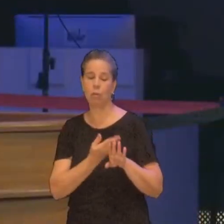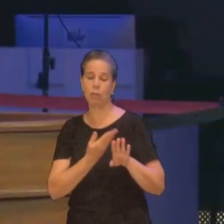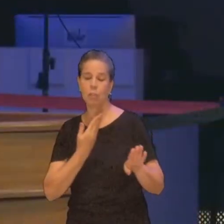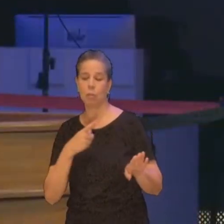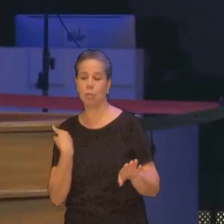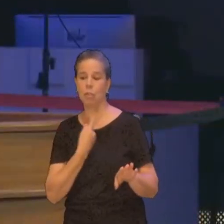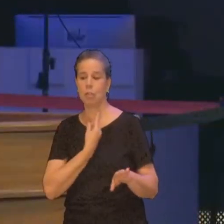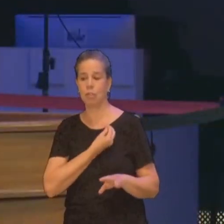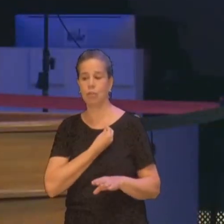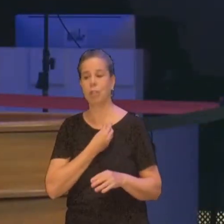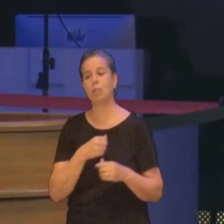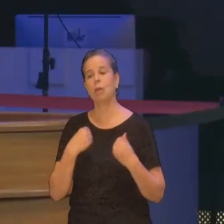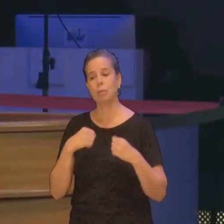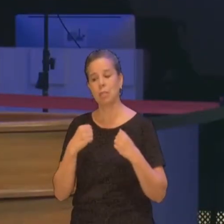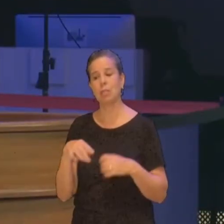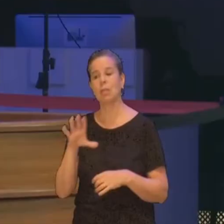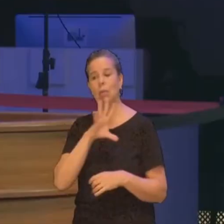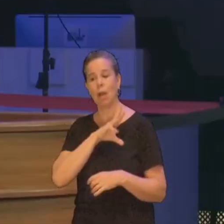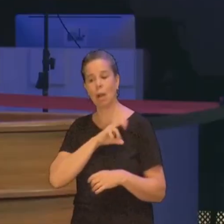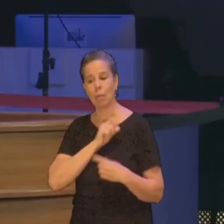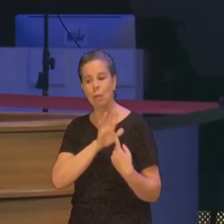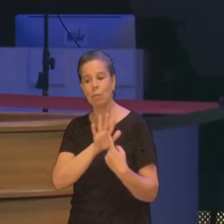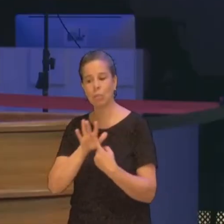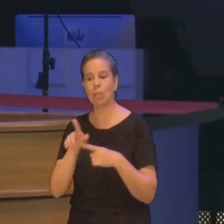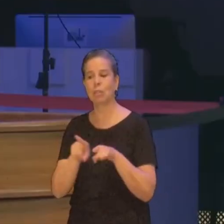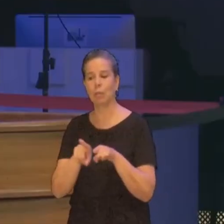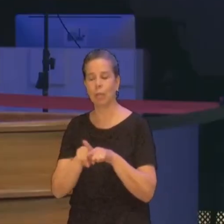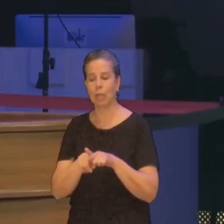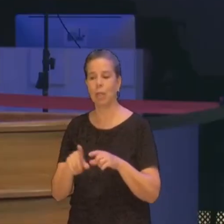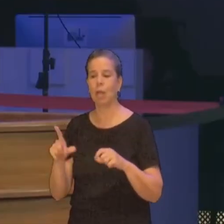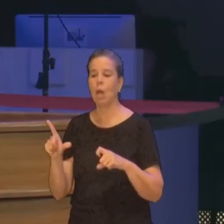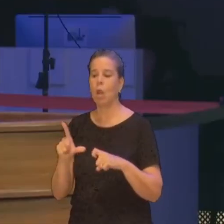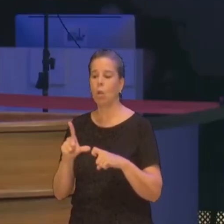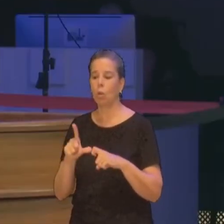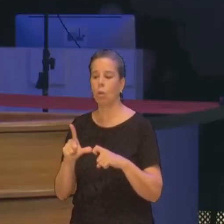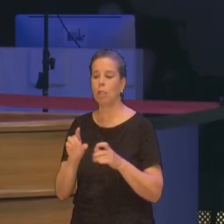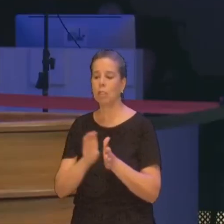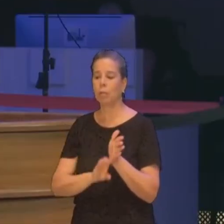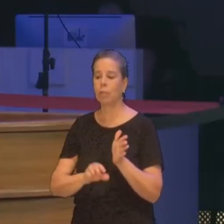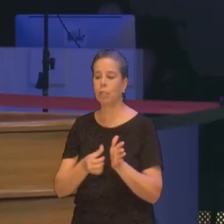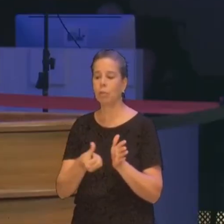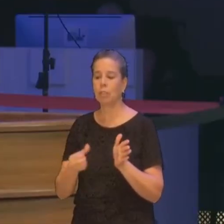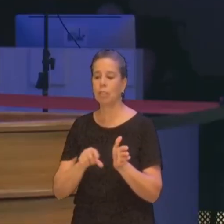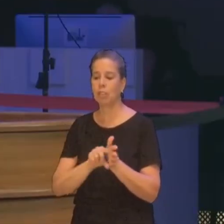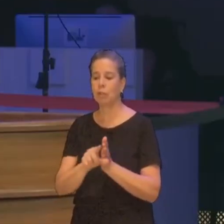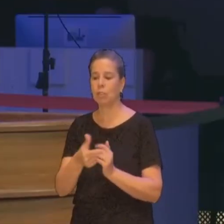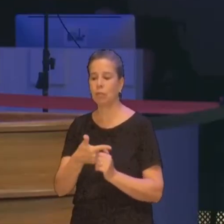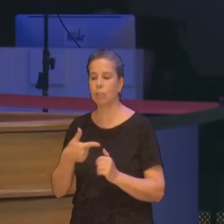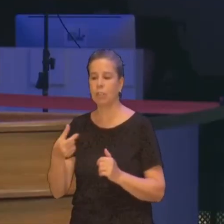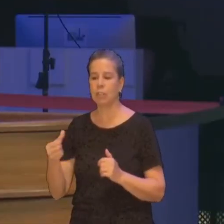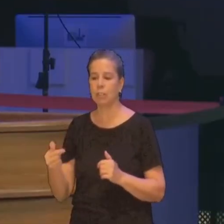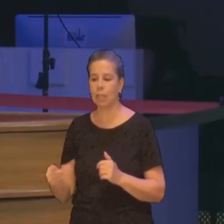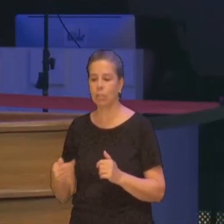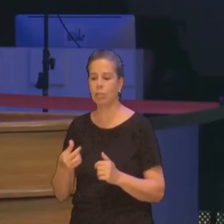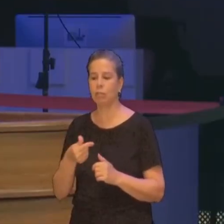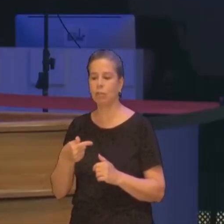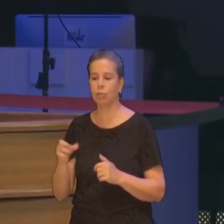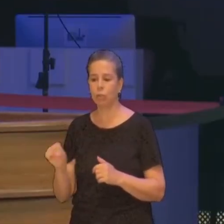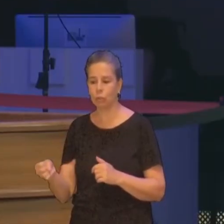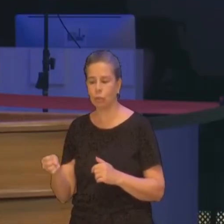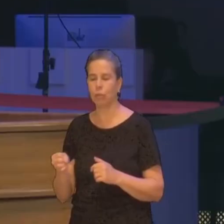vidas. O Evangelho de Lucas, capítulo 6, no versículo 27 e 28, diz o